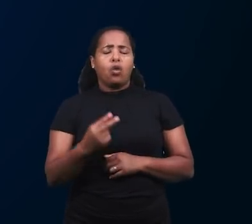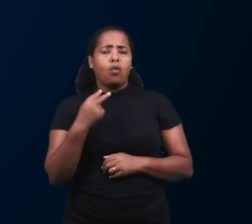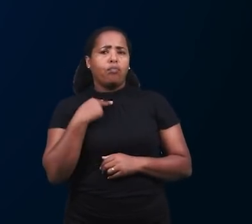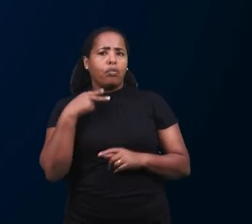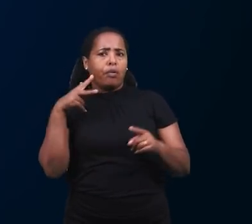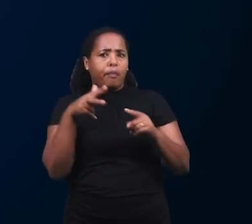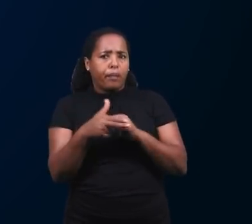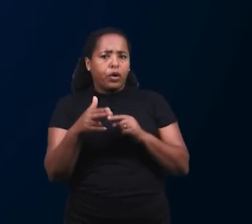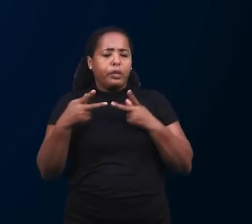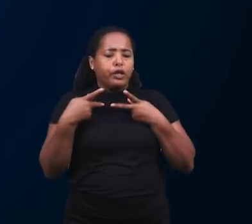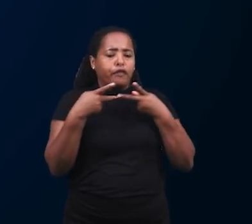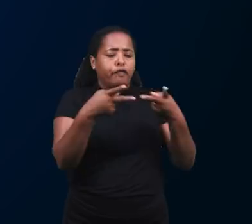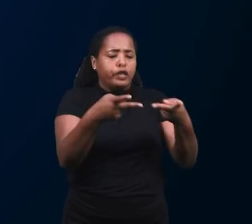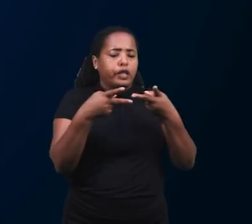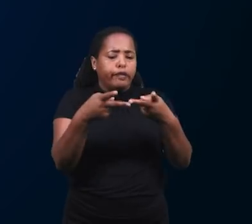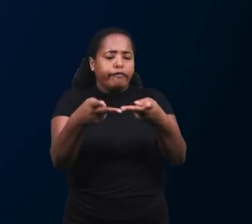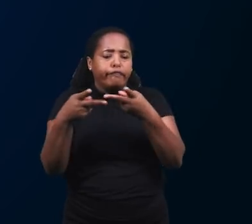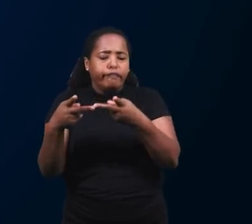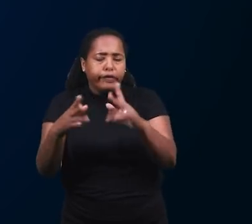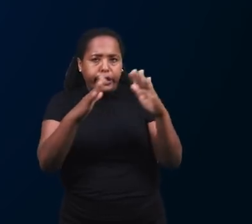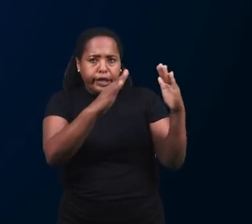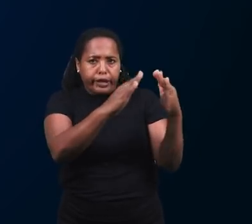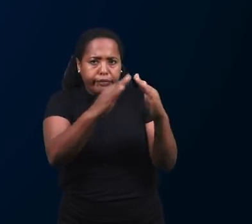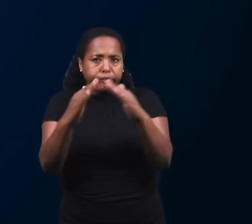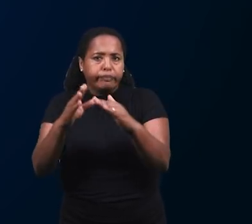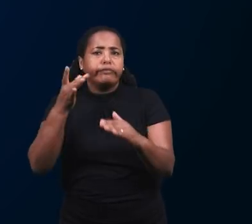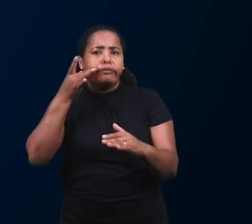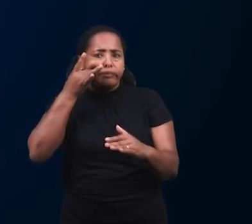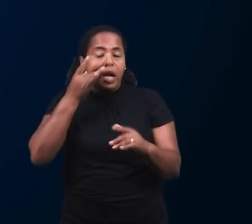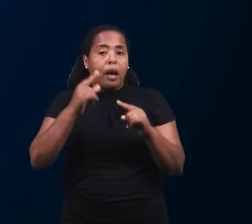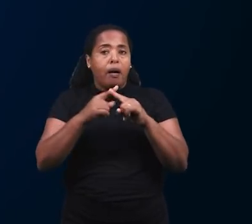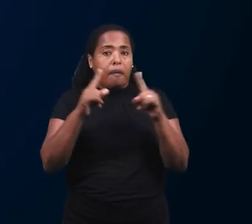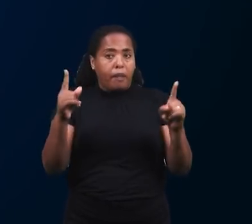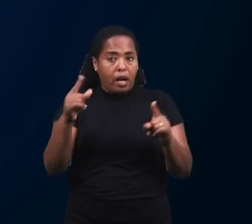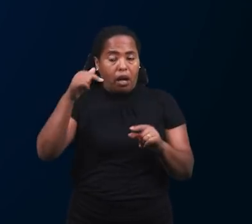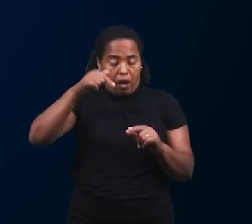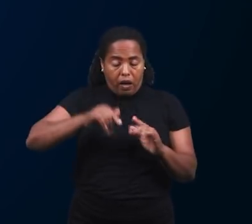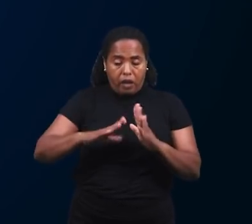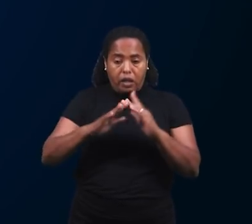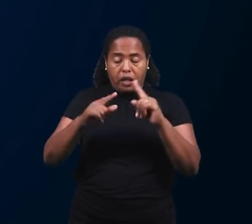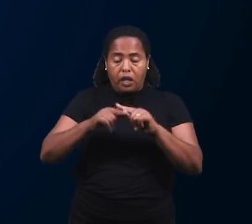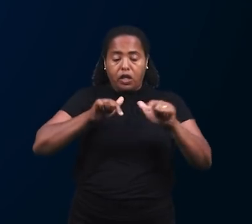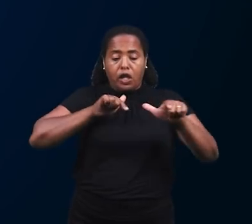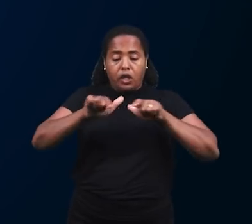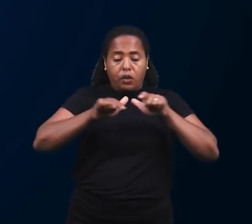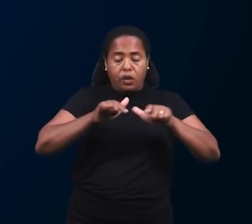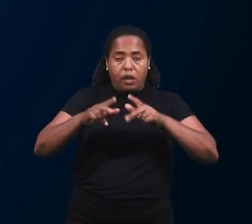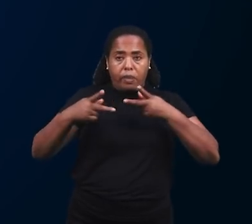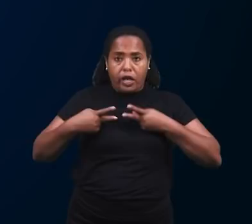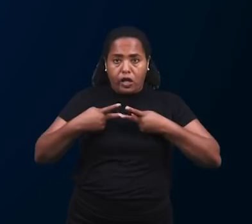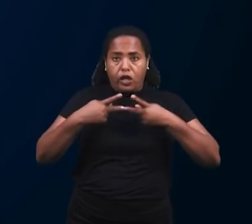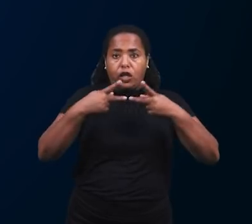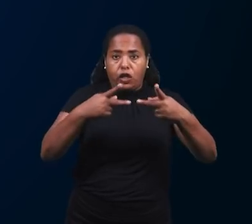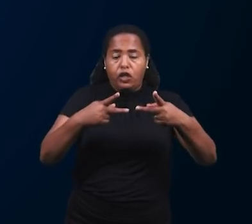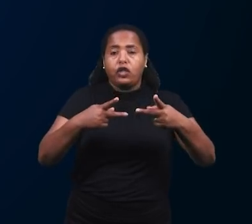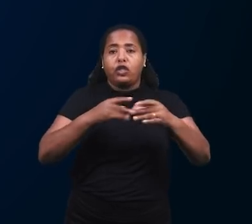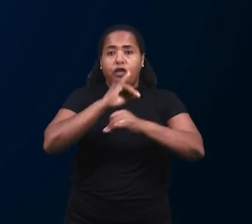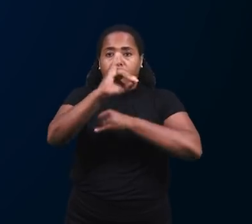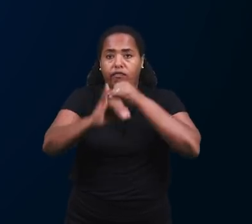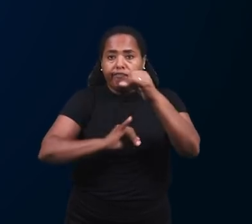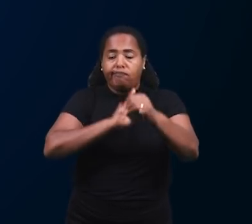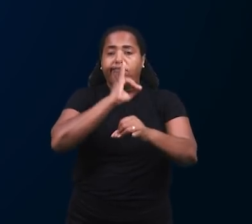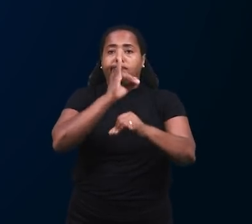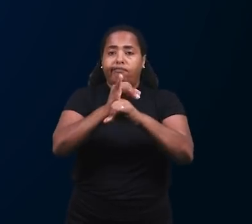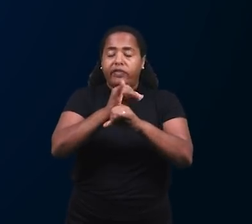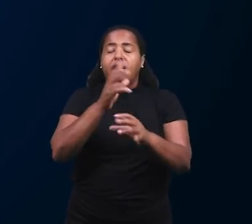as visitas. Nós não estamos podendo visitar as irmãs presencialmente, mas nós temos feito um trabalho aqui na igreja,